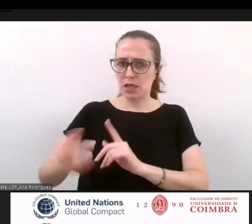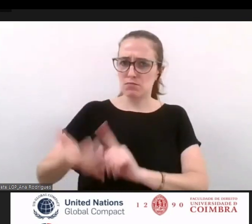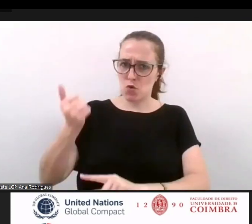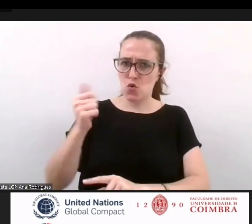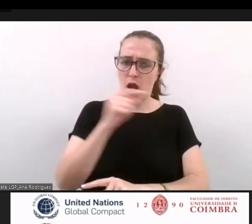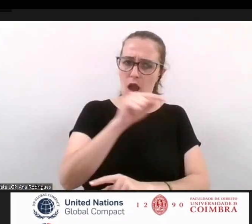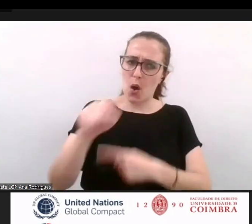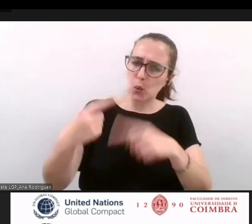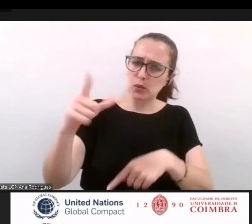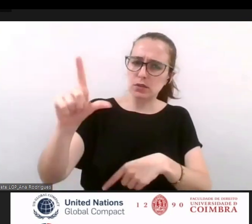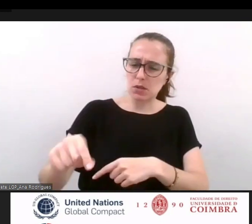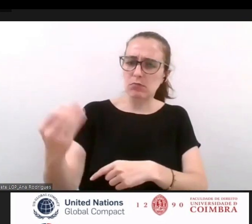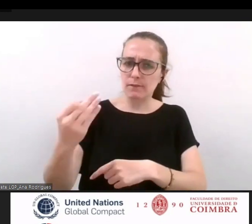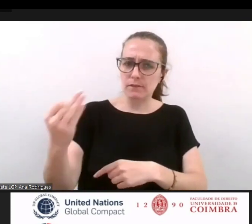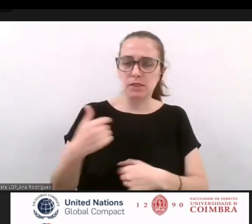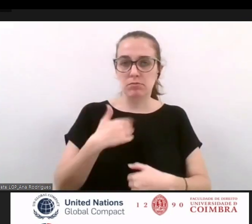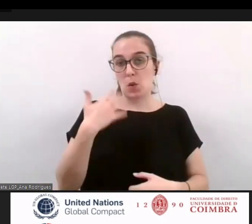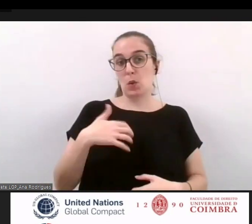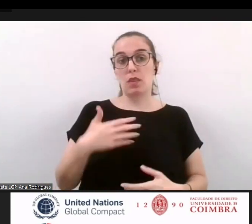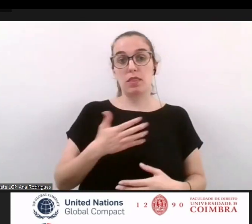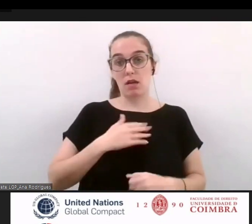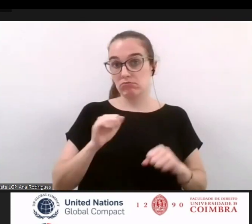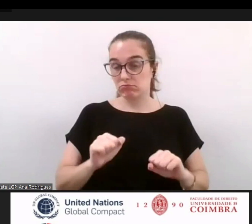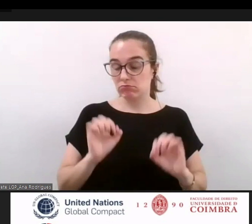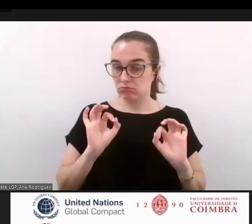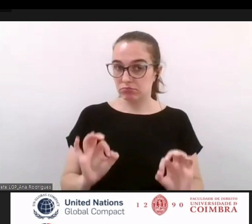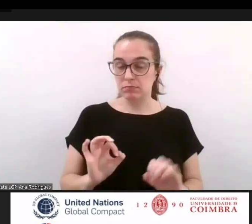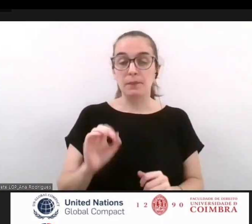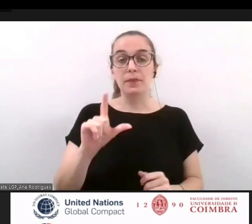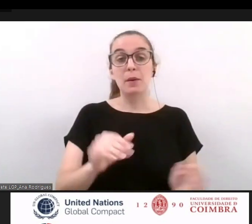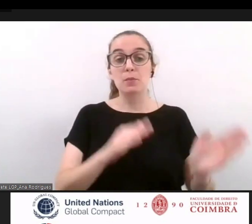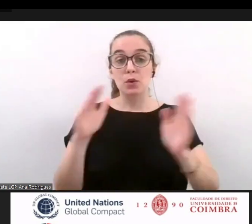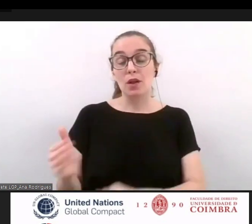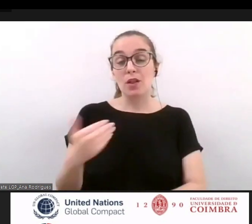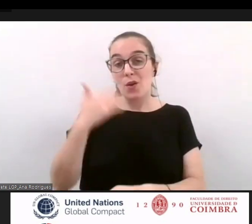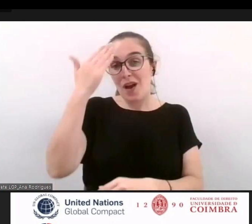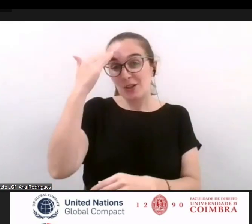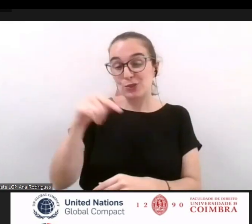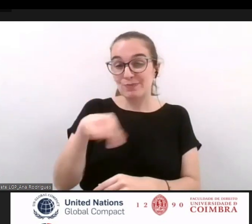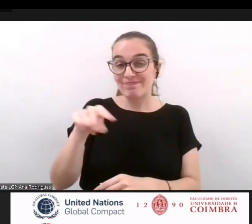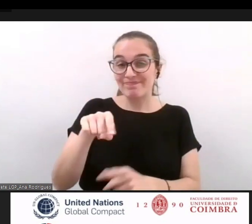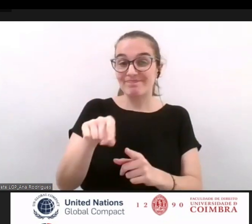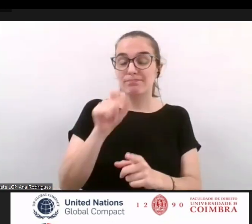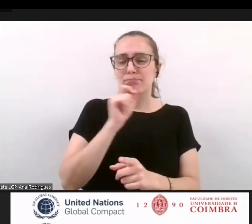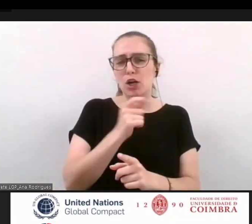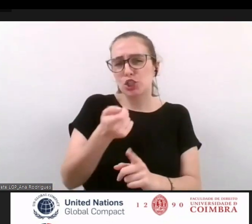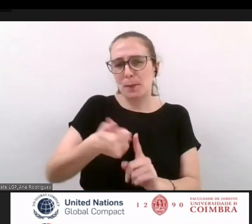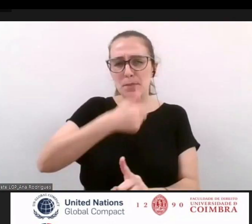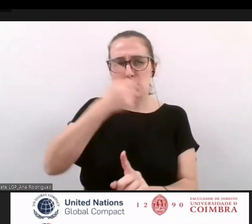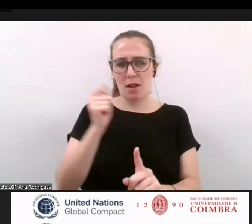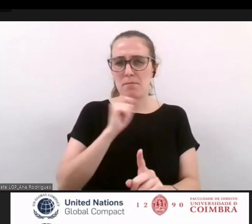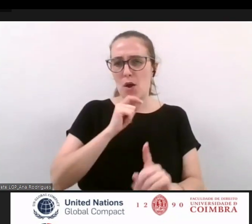orgulha também. E achamos que isso ainda pode ser melhorado